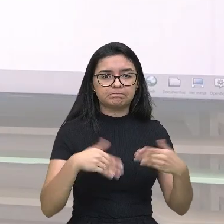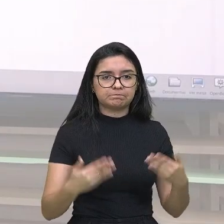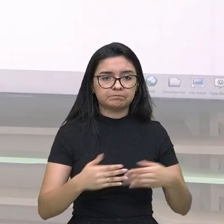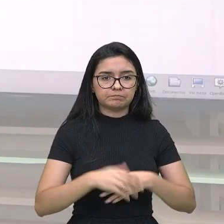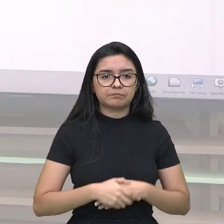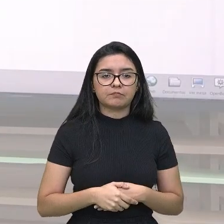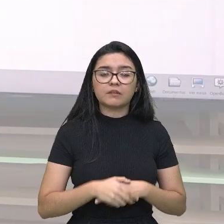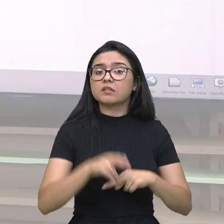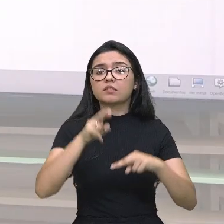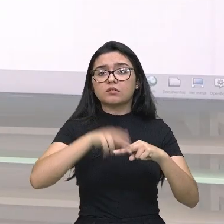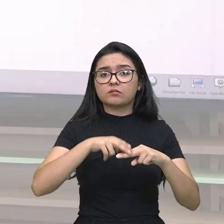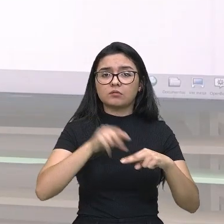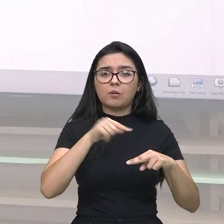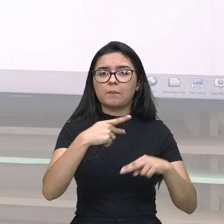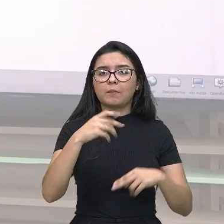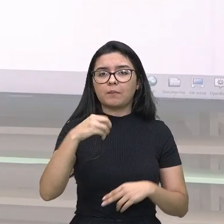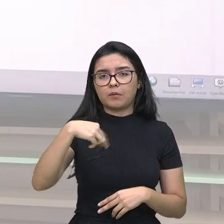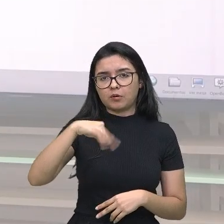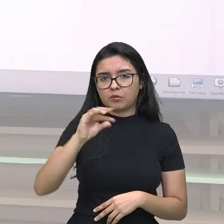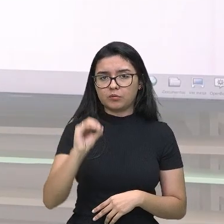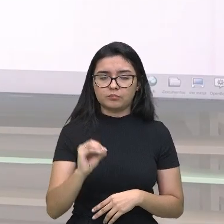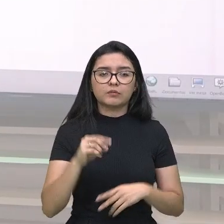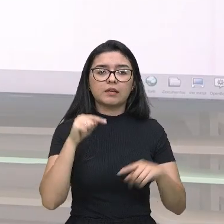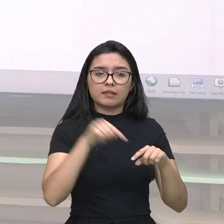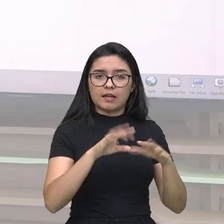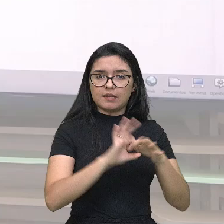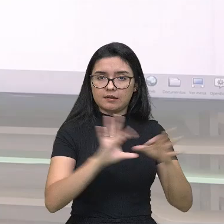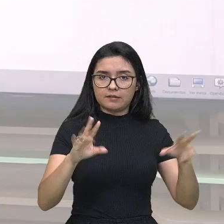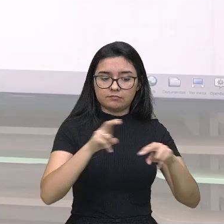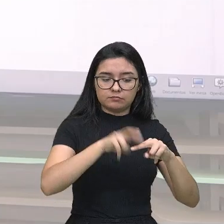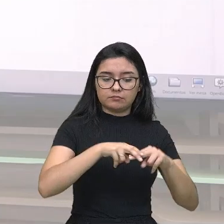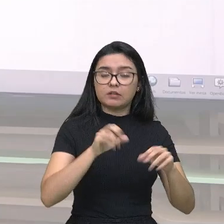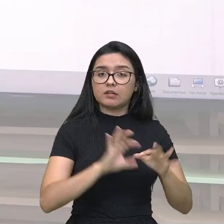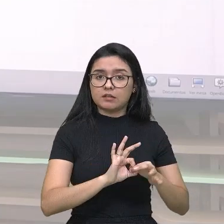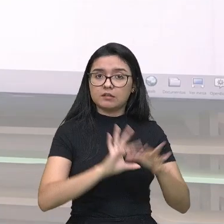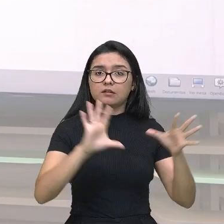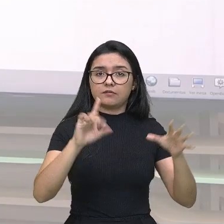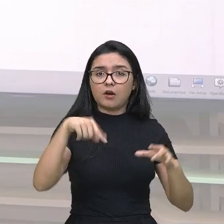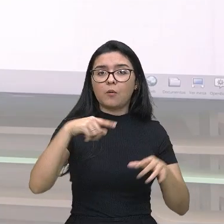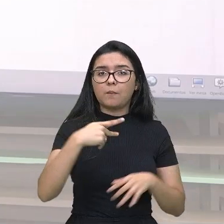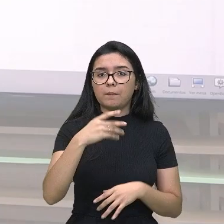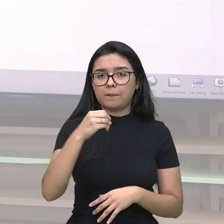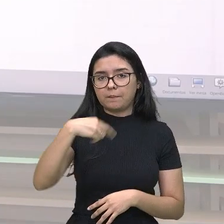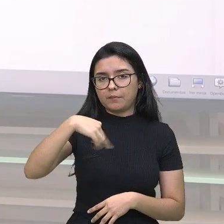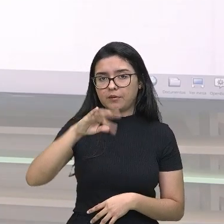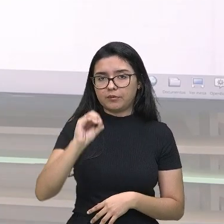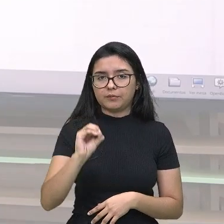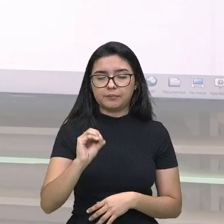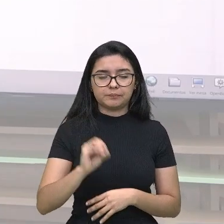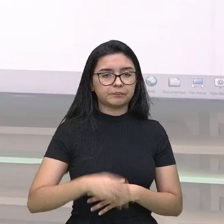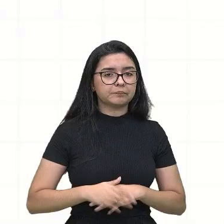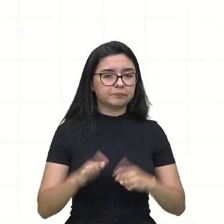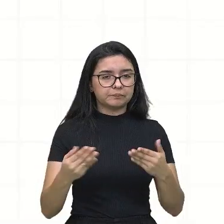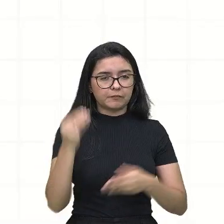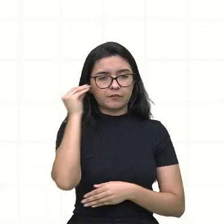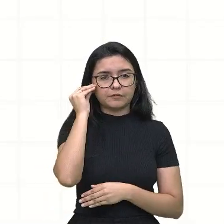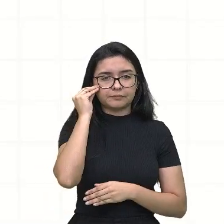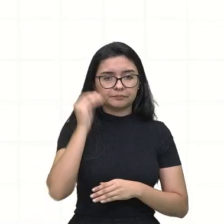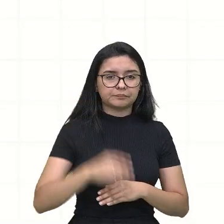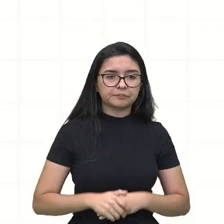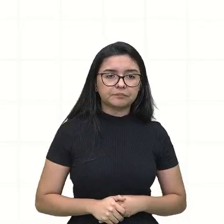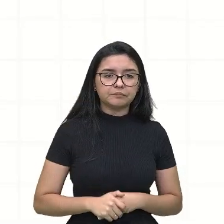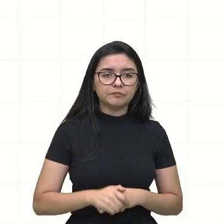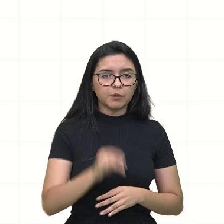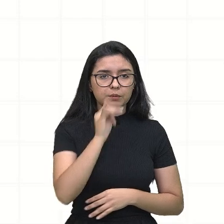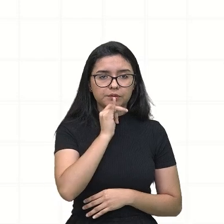nos remete à ideia de ponto. Aquele assento que está disponível, ele nos remete à ideia de ponto, tá bom? Então, acompanha só na tela.